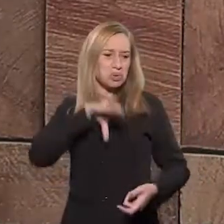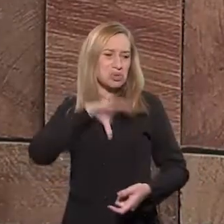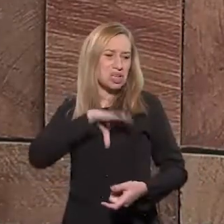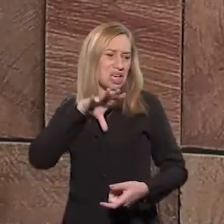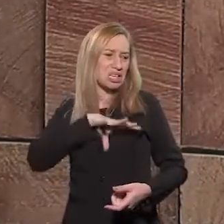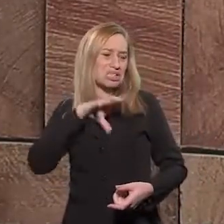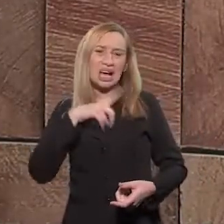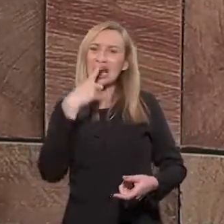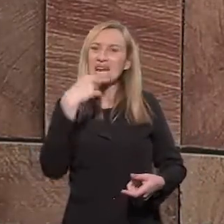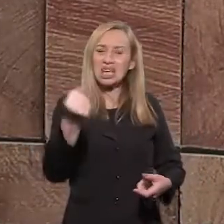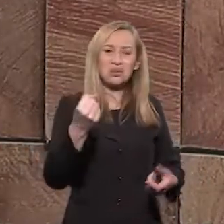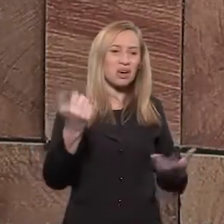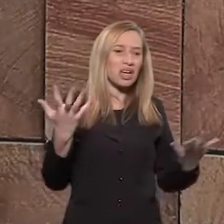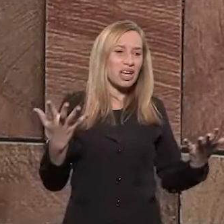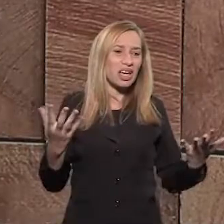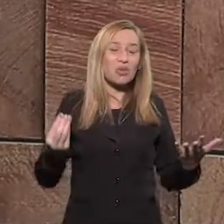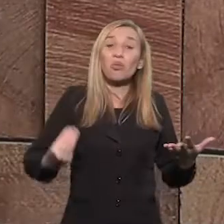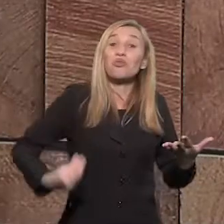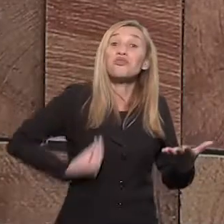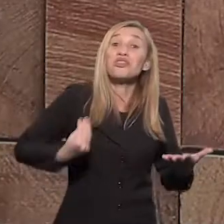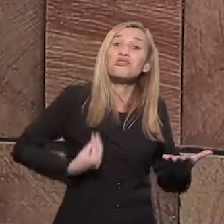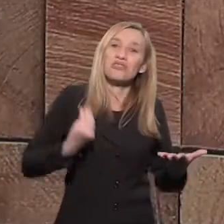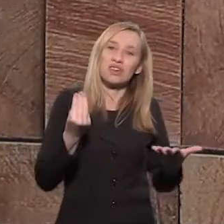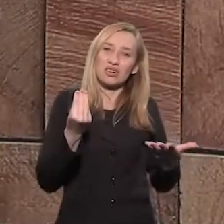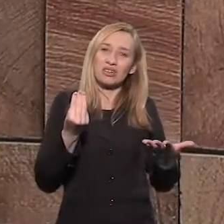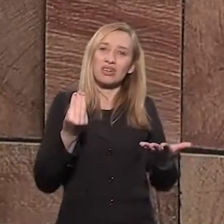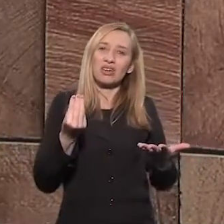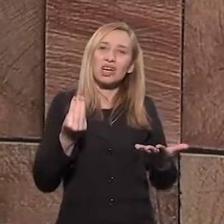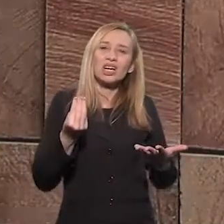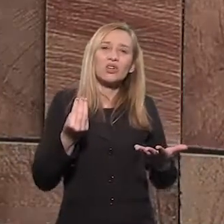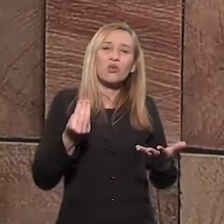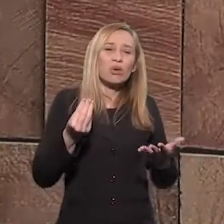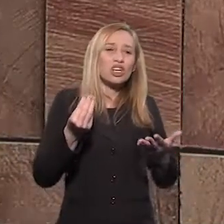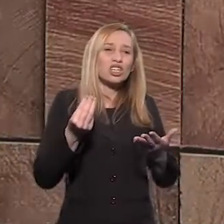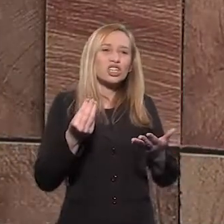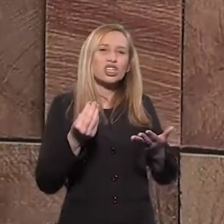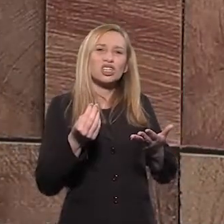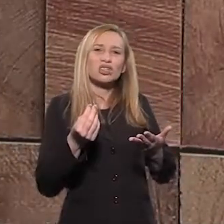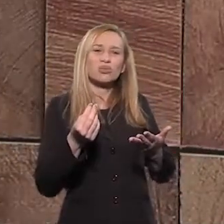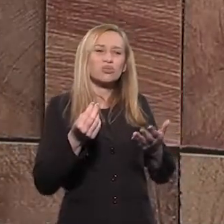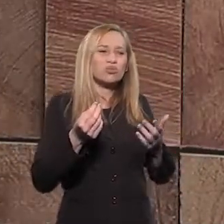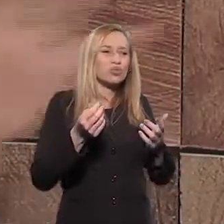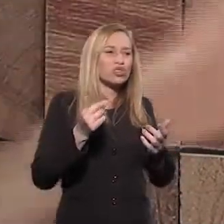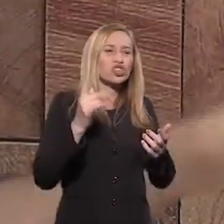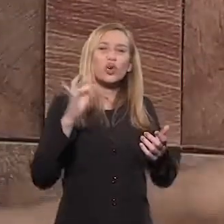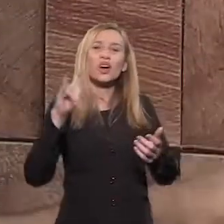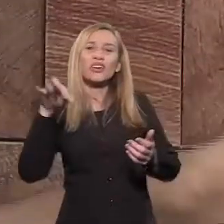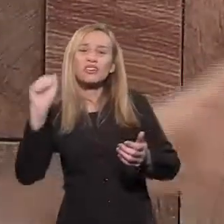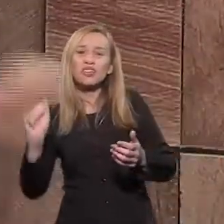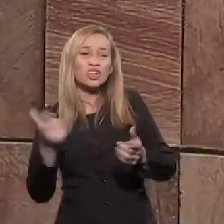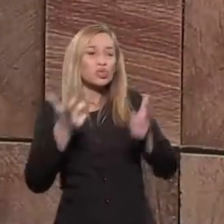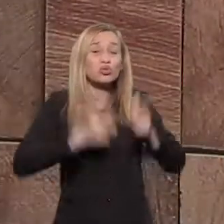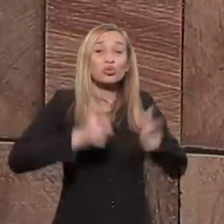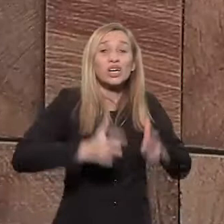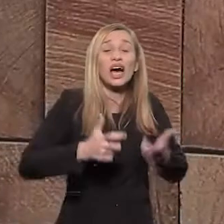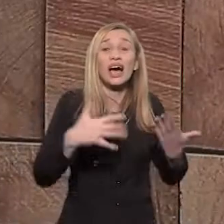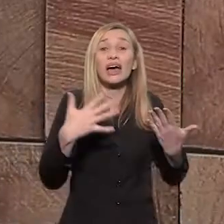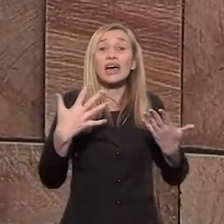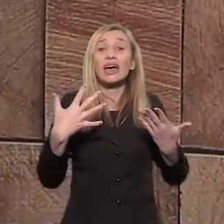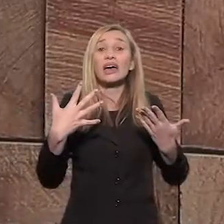língua portuguesa como uma coisa viva, como uma geografia de um lugar, entendeu?